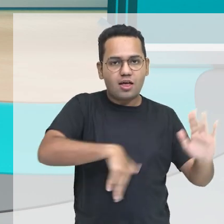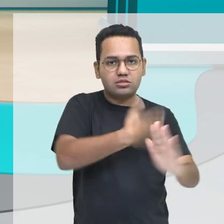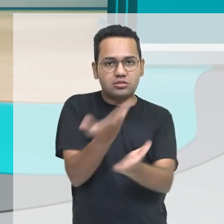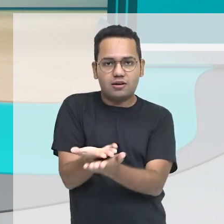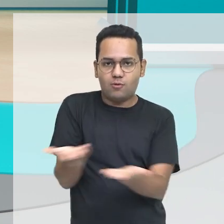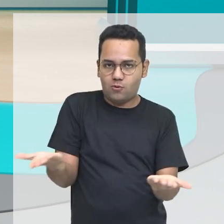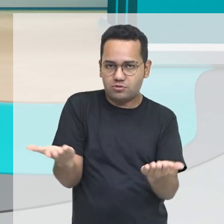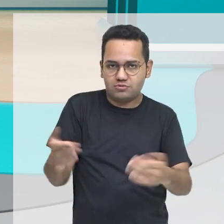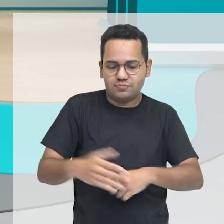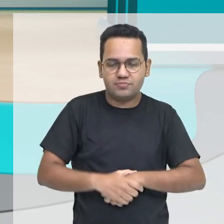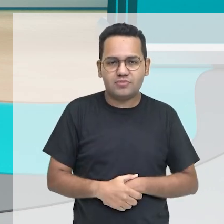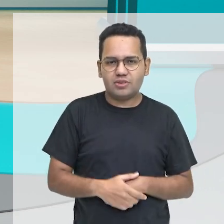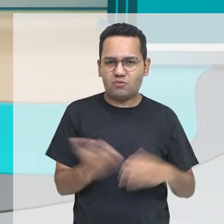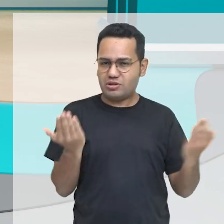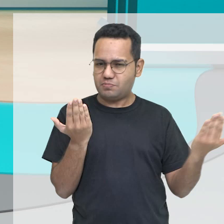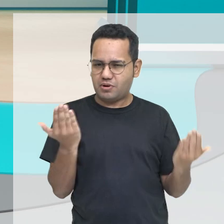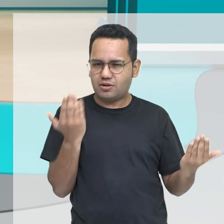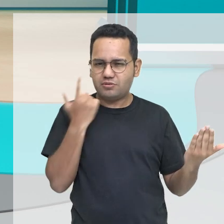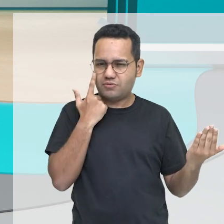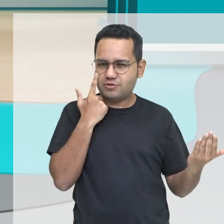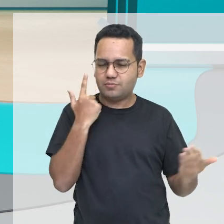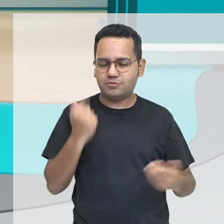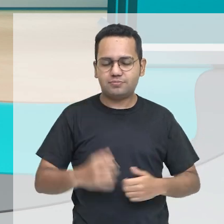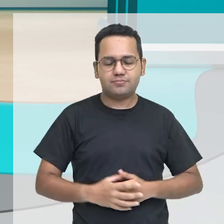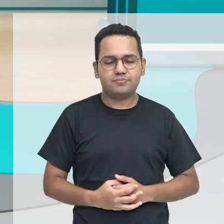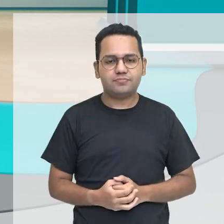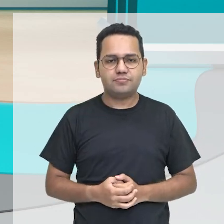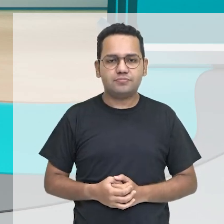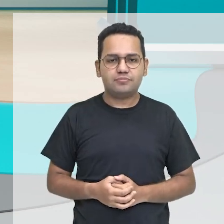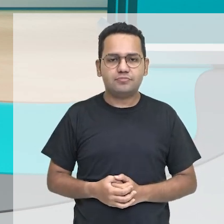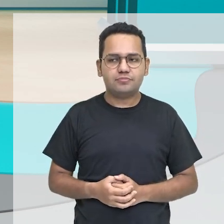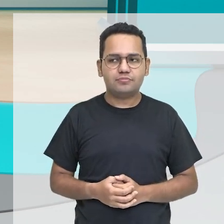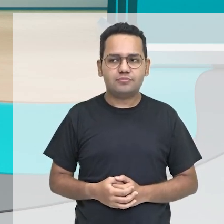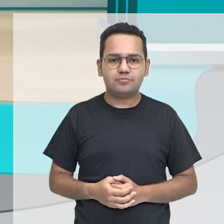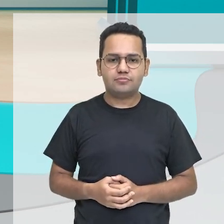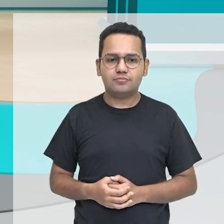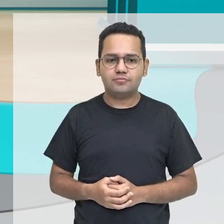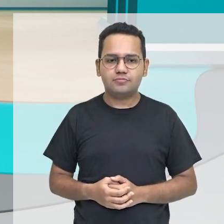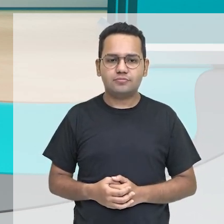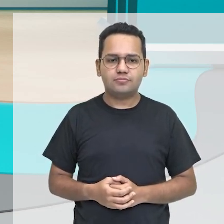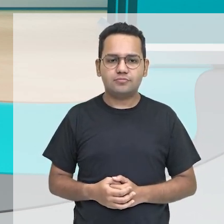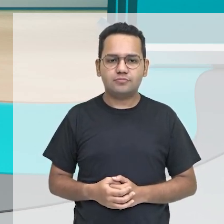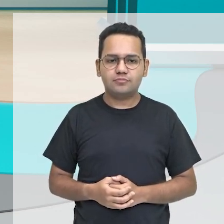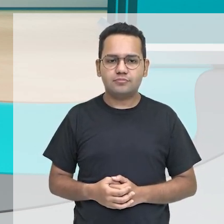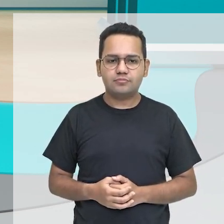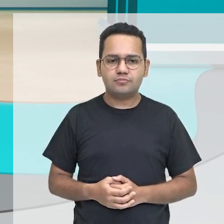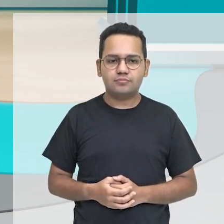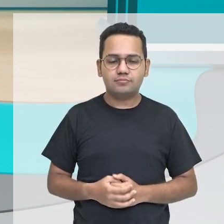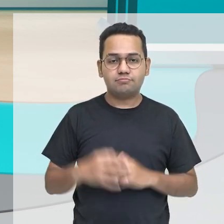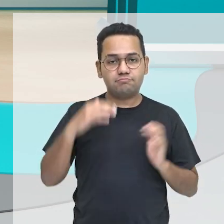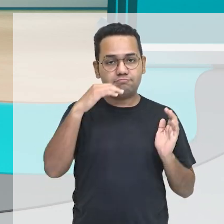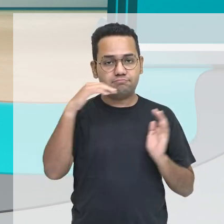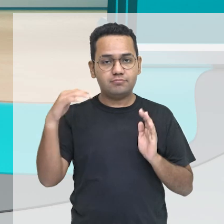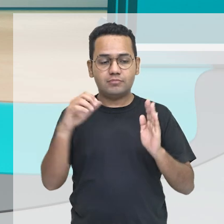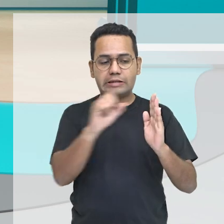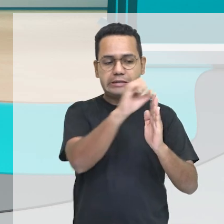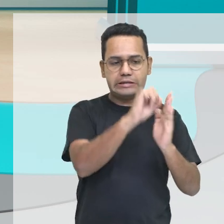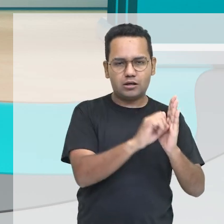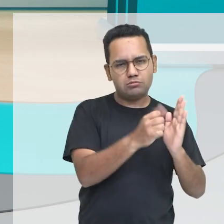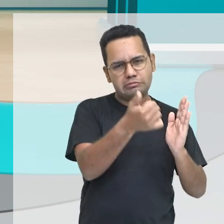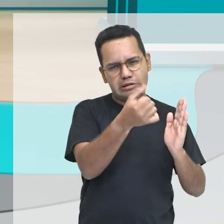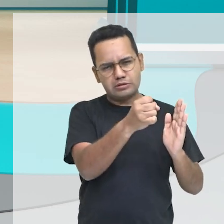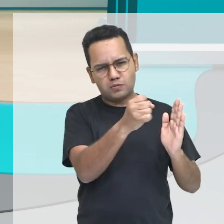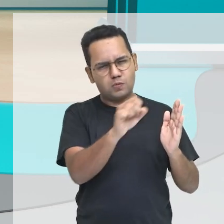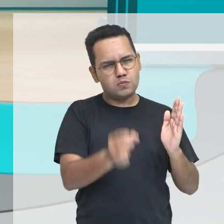dias atuais, beleza? E assim, lá no século mais ou menos ali 18 e